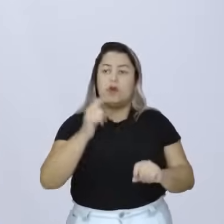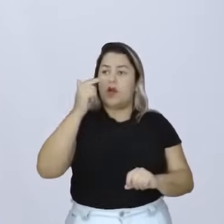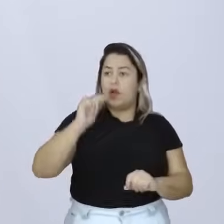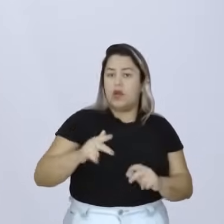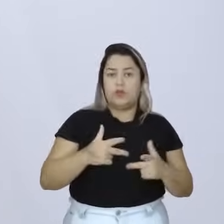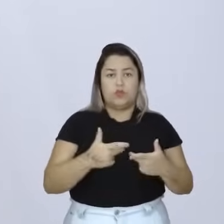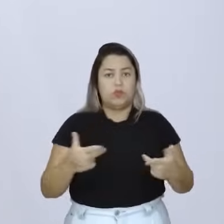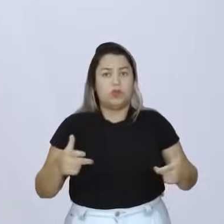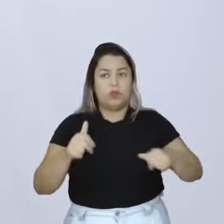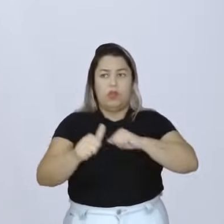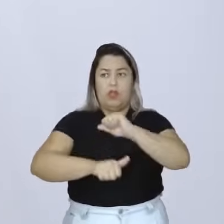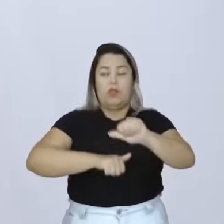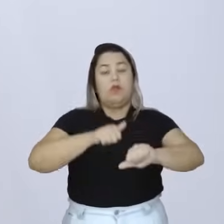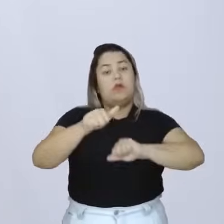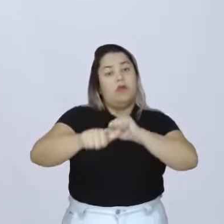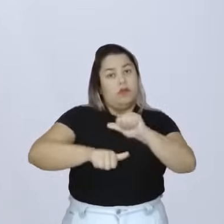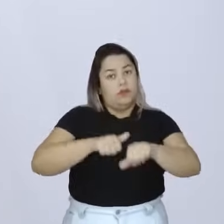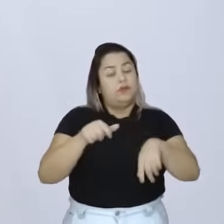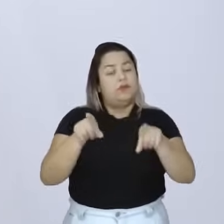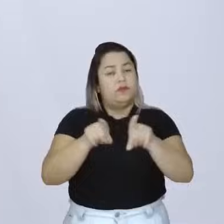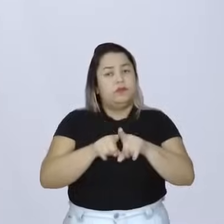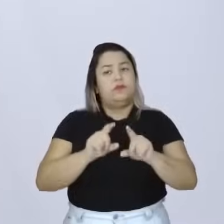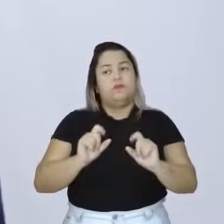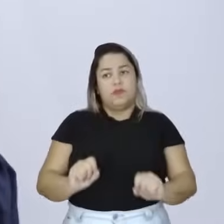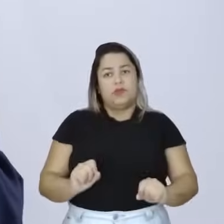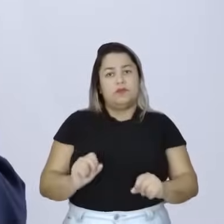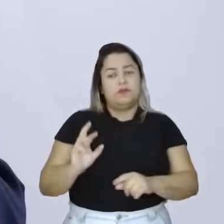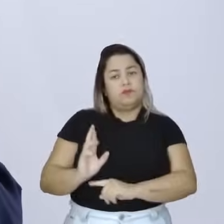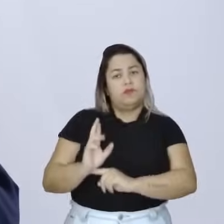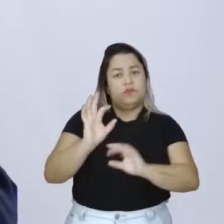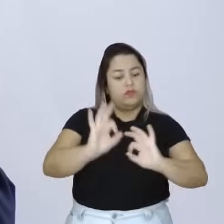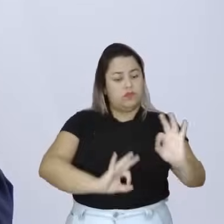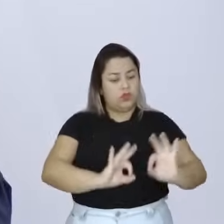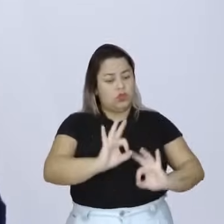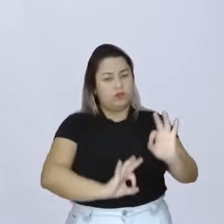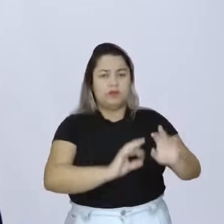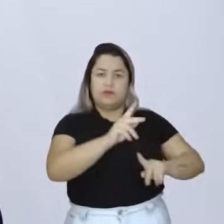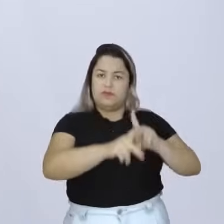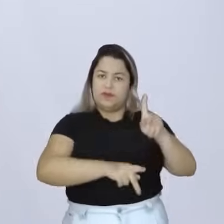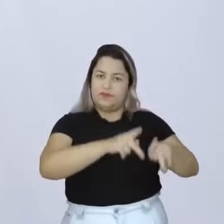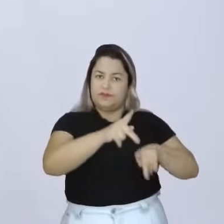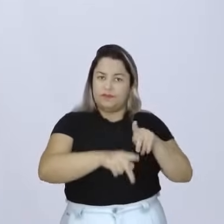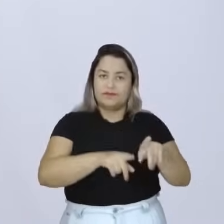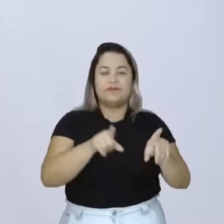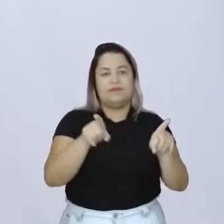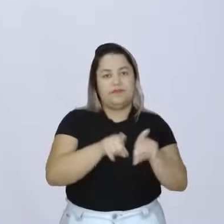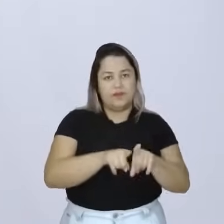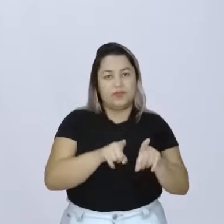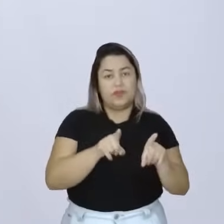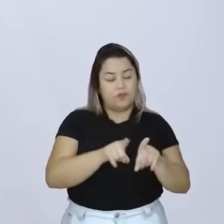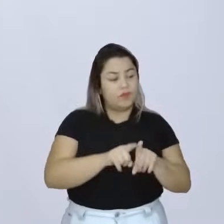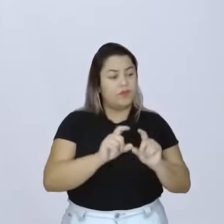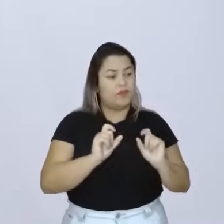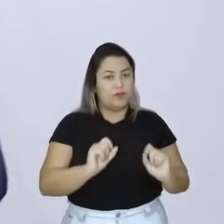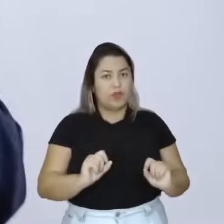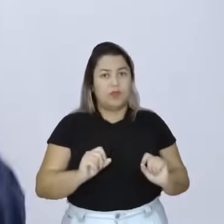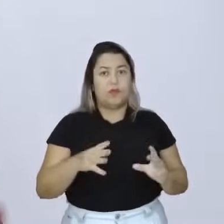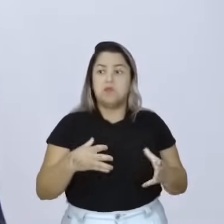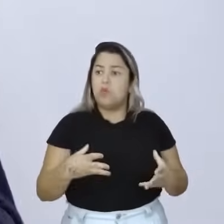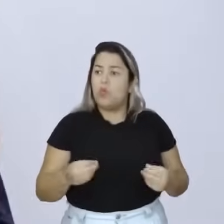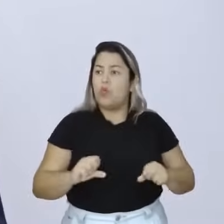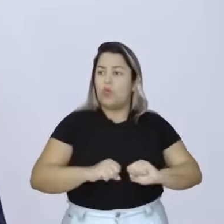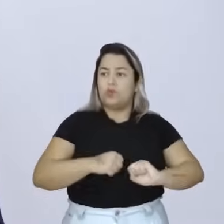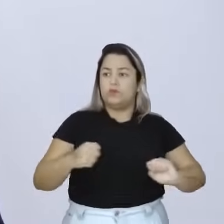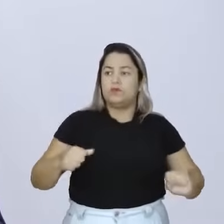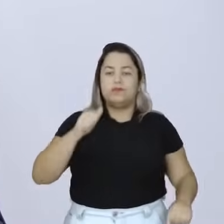a renovação dos dirigentes das organizações do povo e nessa renovação um protagonismo muito grande